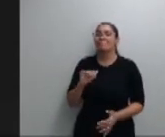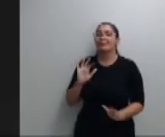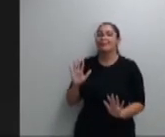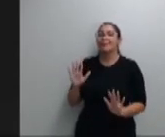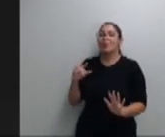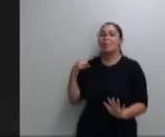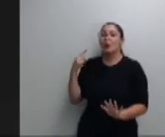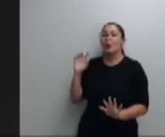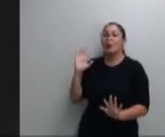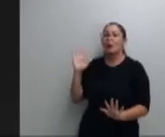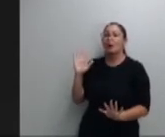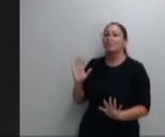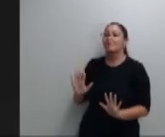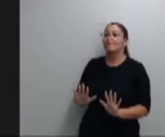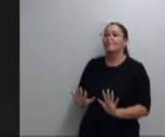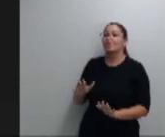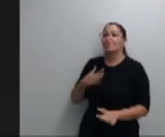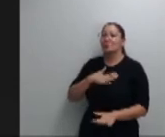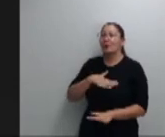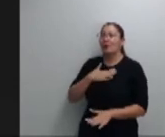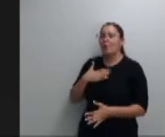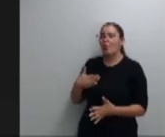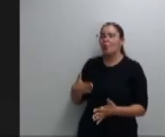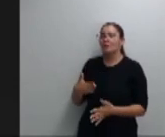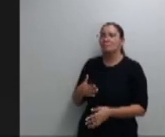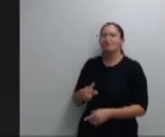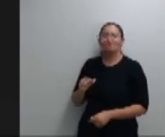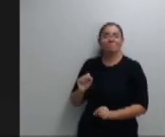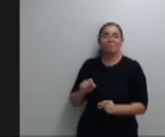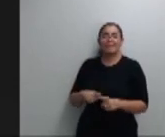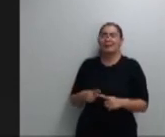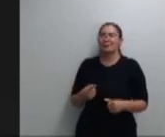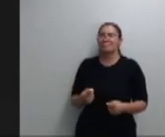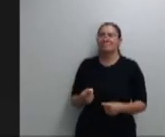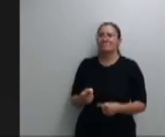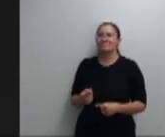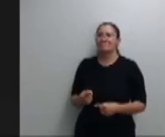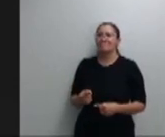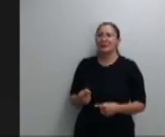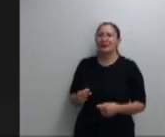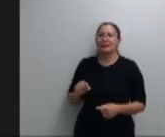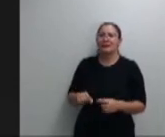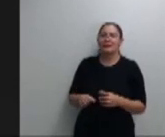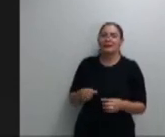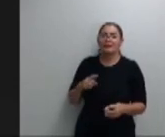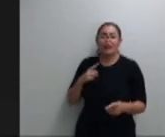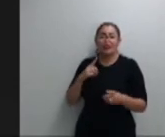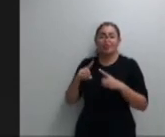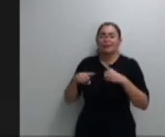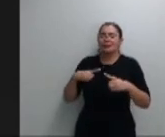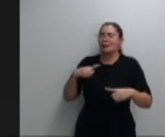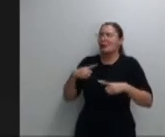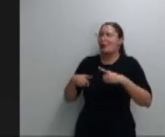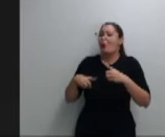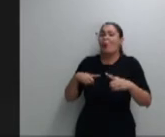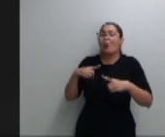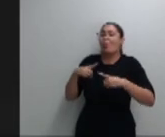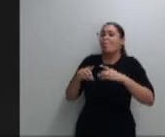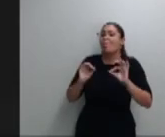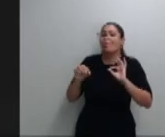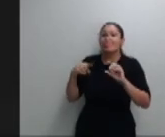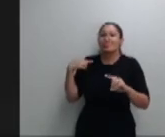sustentação oral de ambos, eu gostaria da compreensão porque senão a gente vai ficar aqui num bate-papo entre os advogados ou